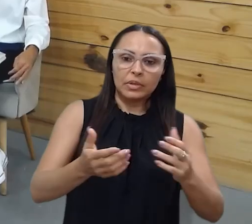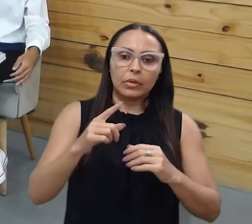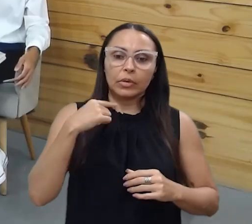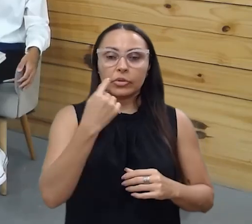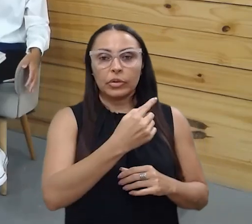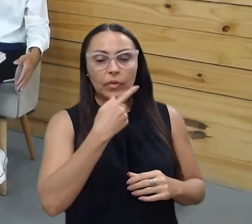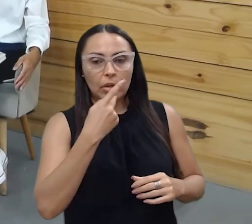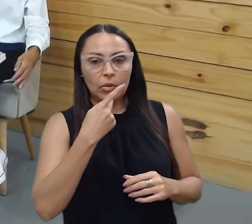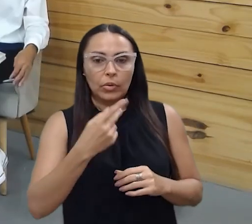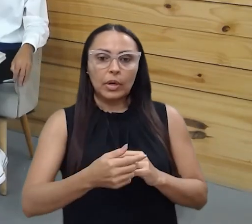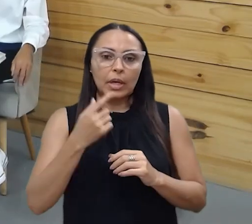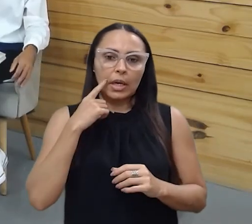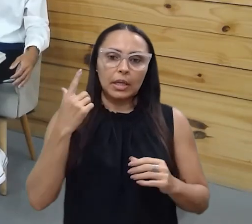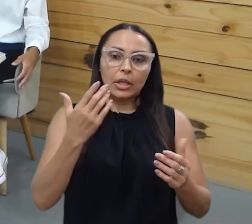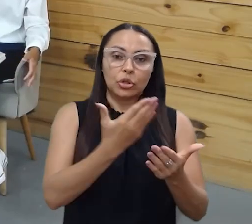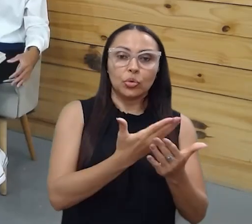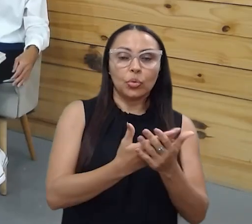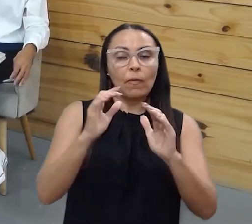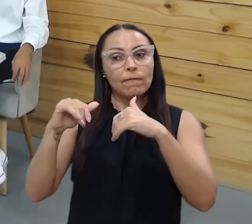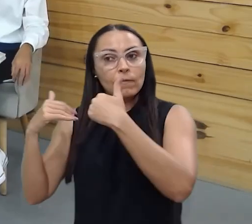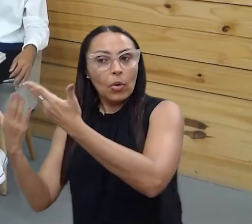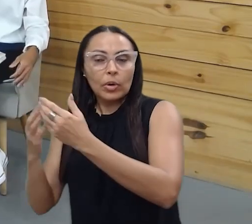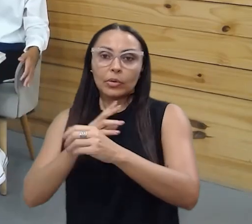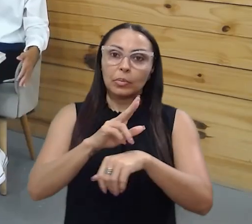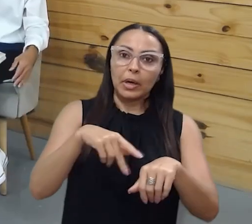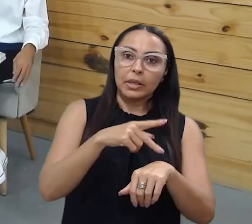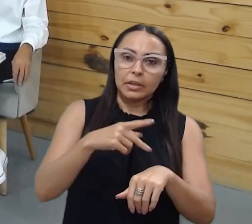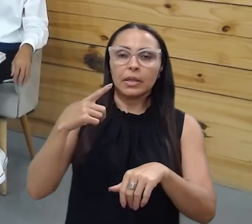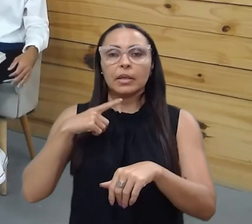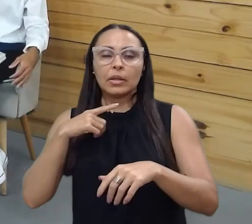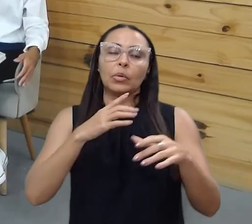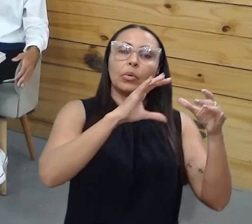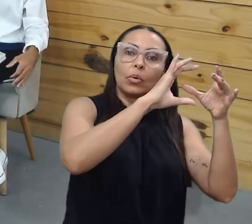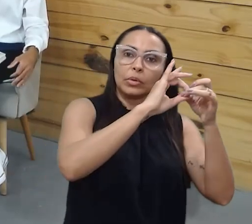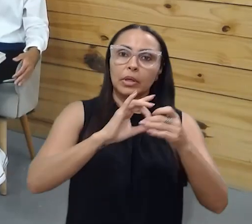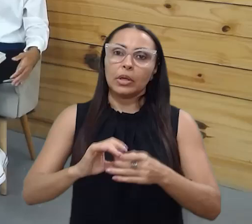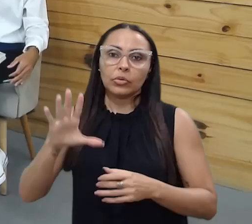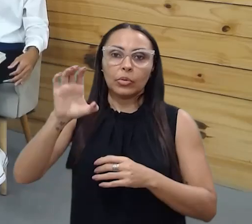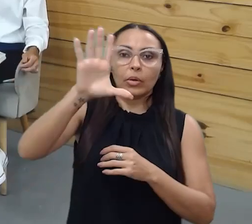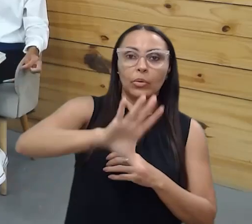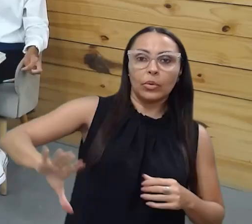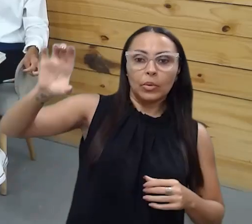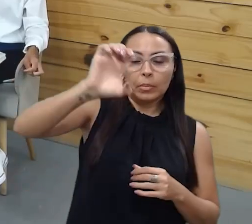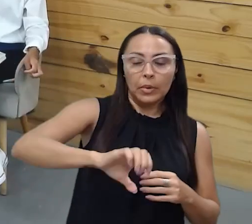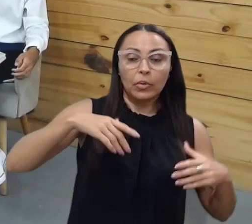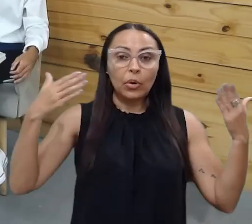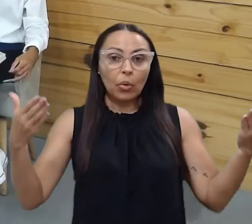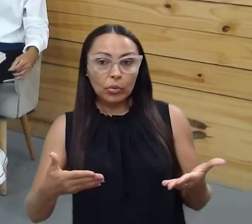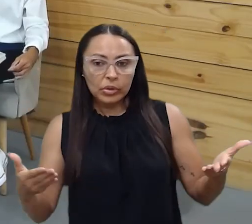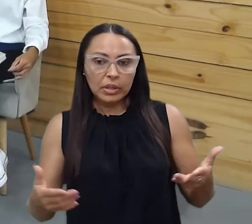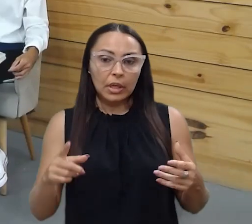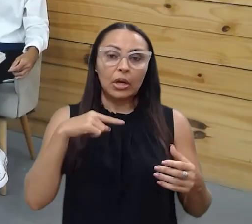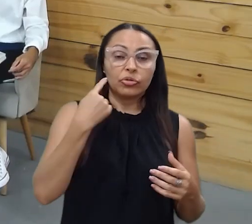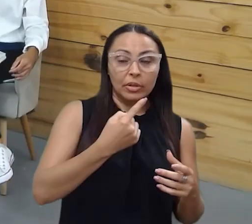gente falou, Aloysio ele estudou fora, tinha aquele todo o contexto das vanguardas europeias. E a gente ainda hoje em dia também